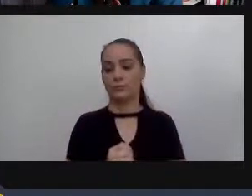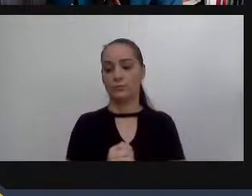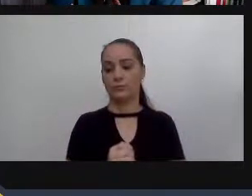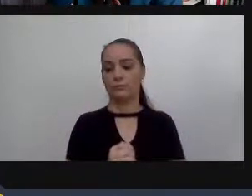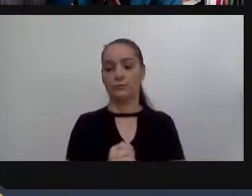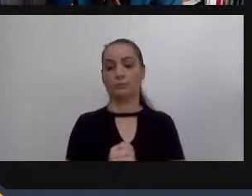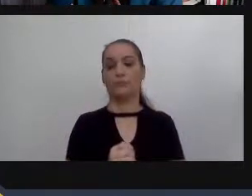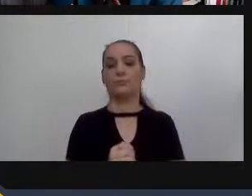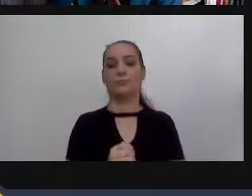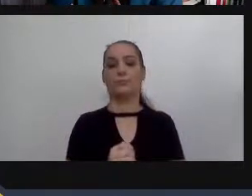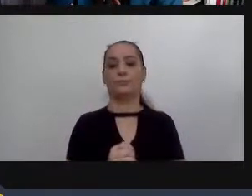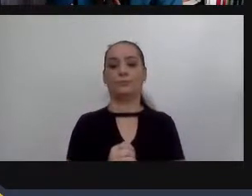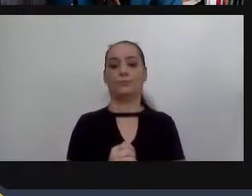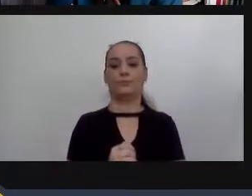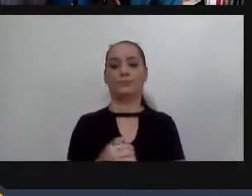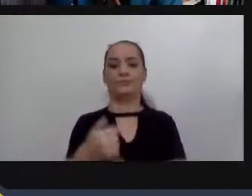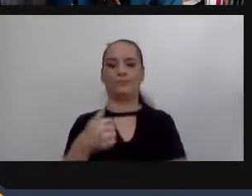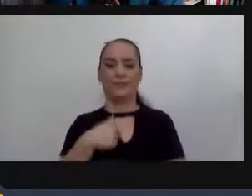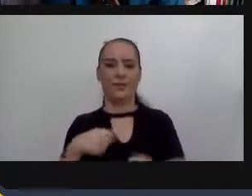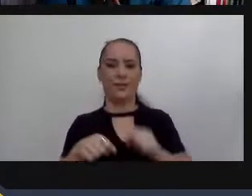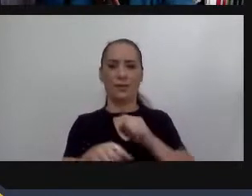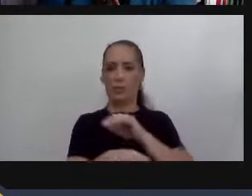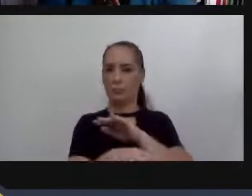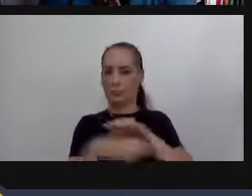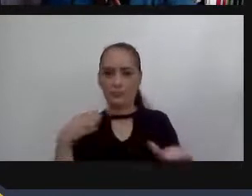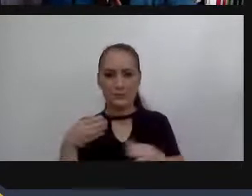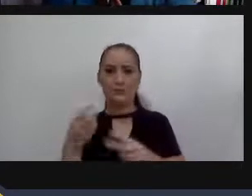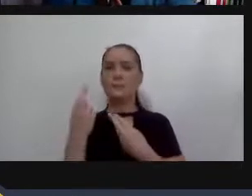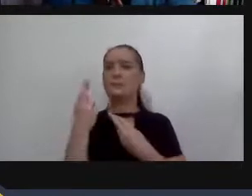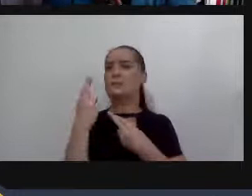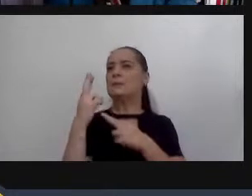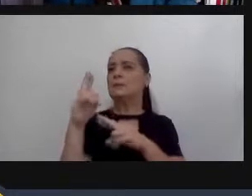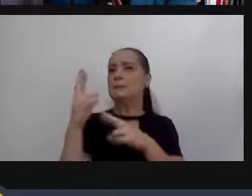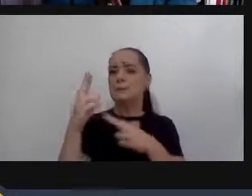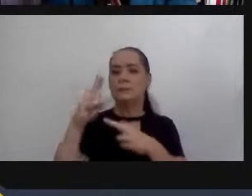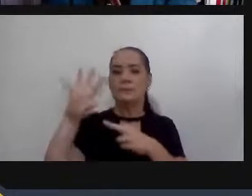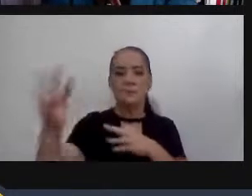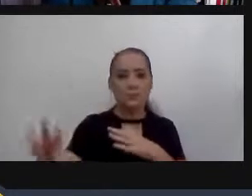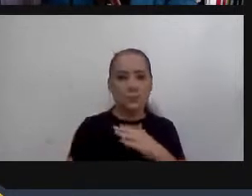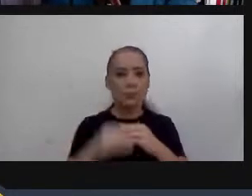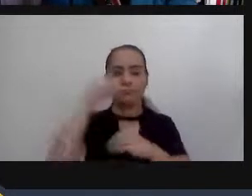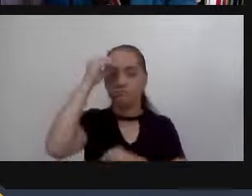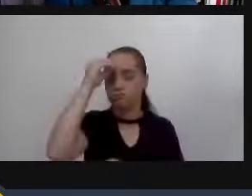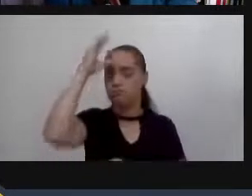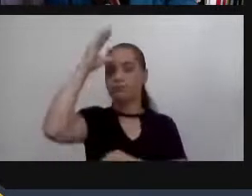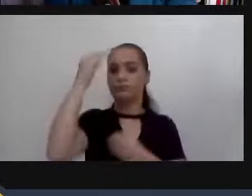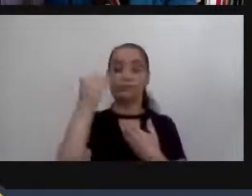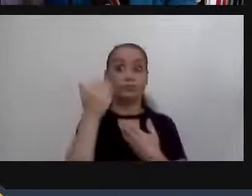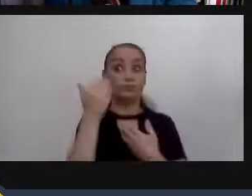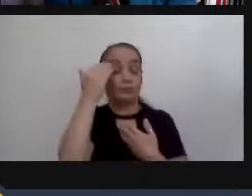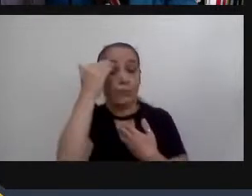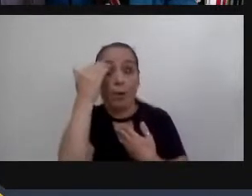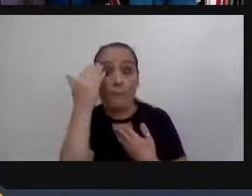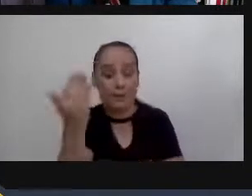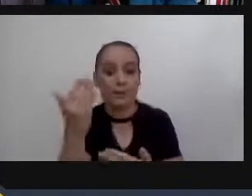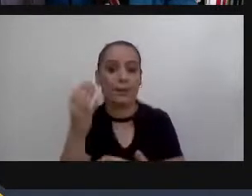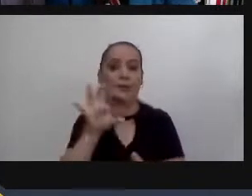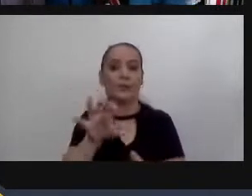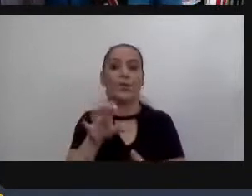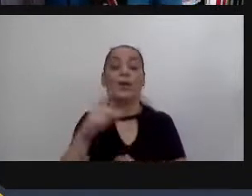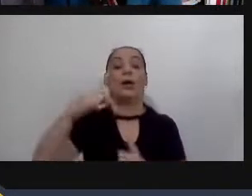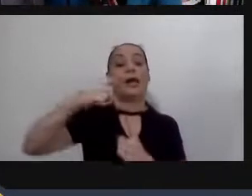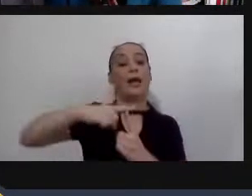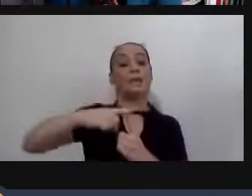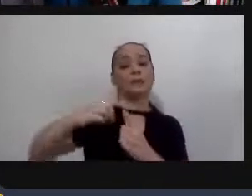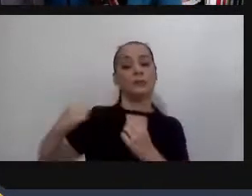saio nutrido e muito esperançado. Muito, muito obrigado. É desse tipo de amor, eu gosto